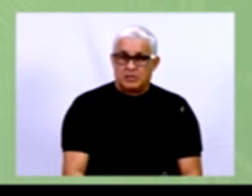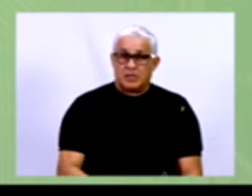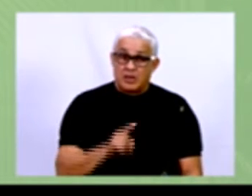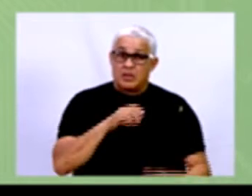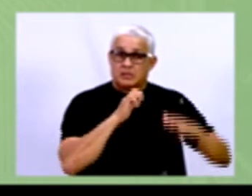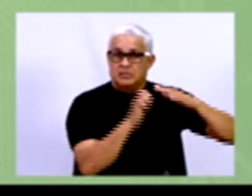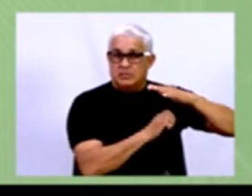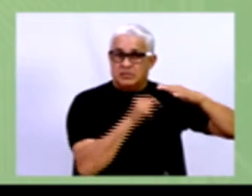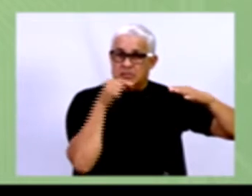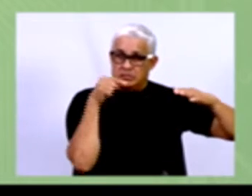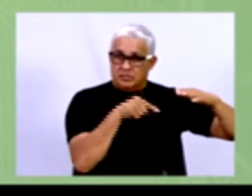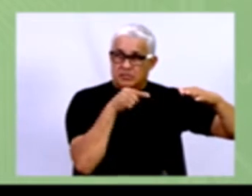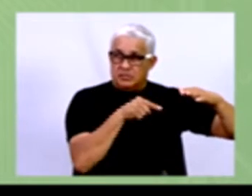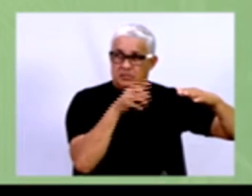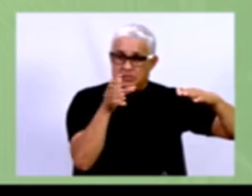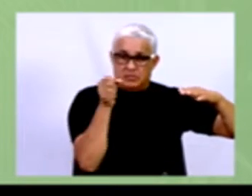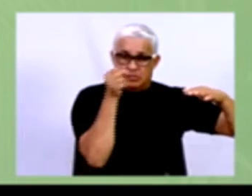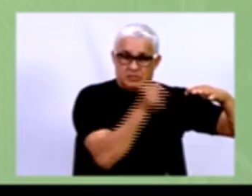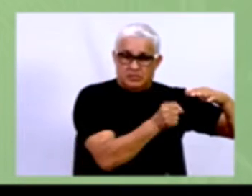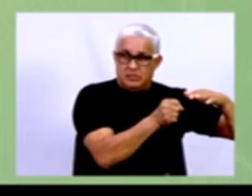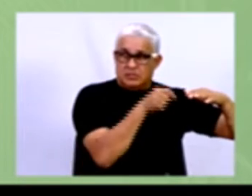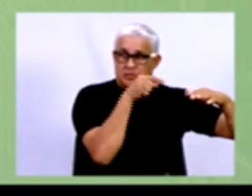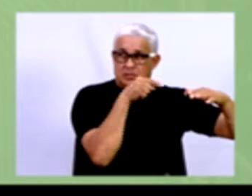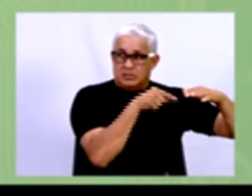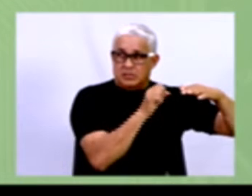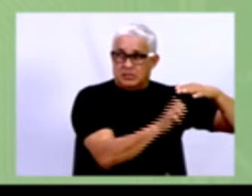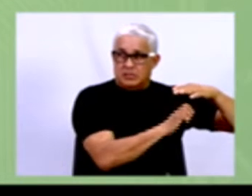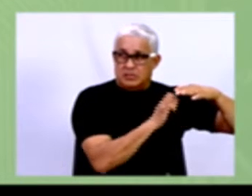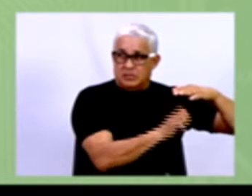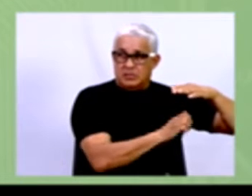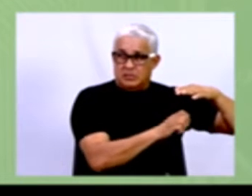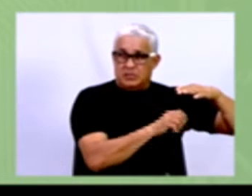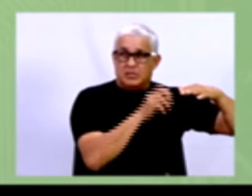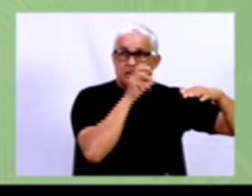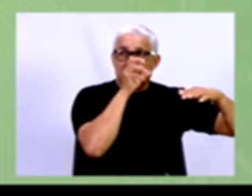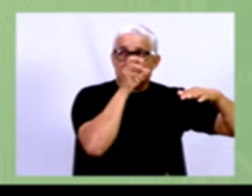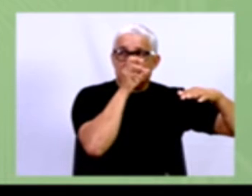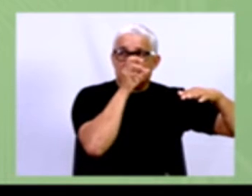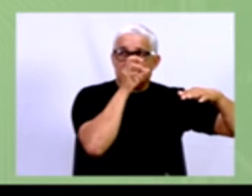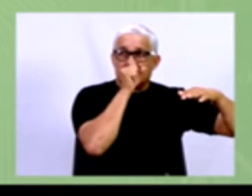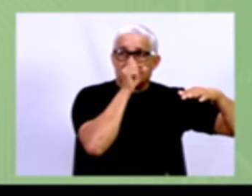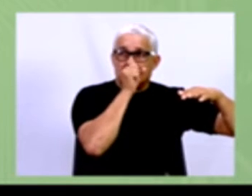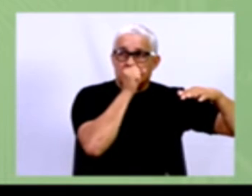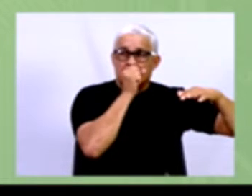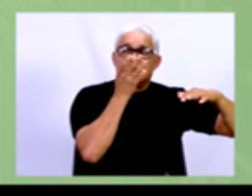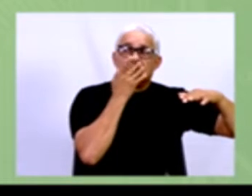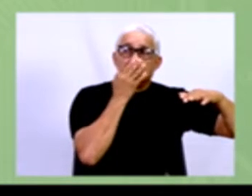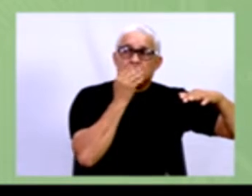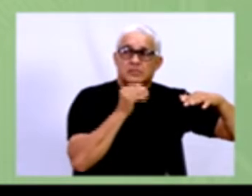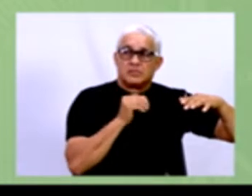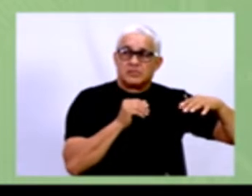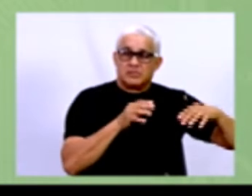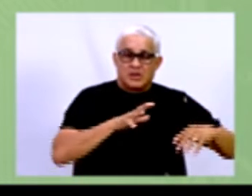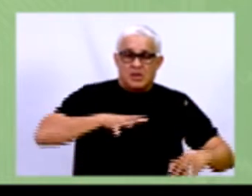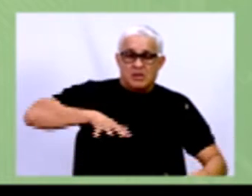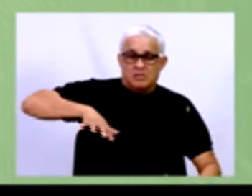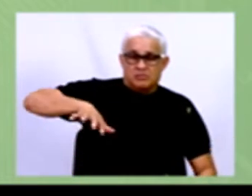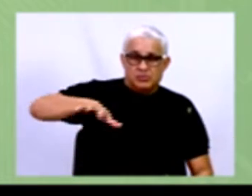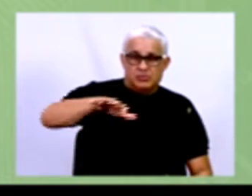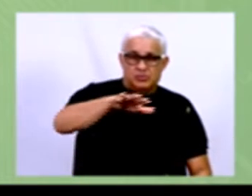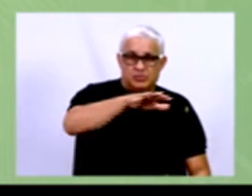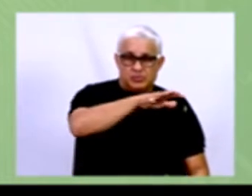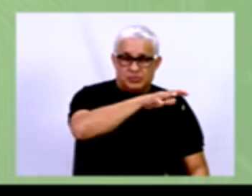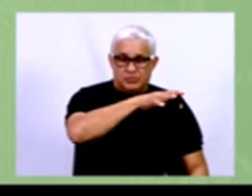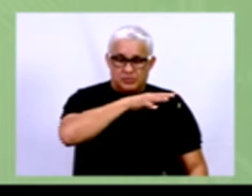empresa. Ela está representada aqui pela cor laranja. E o universo da demanda, do